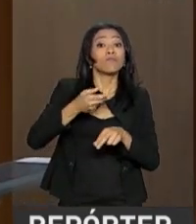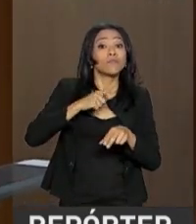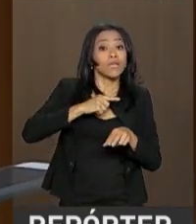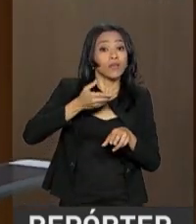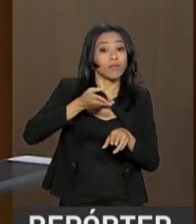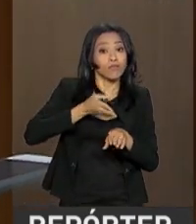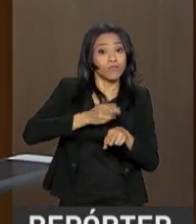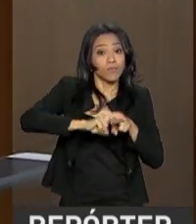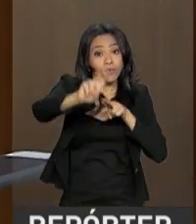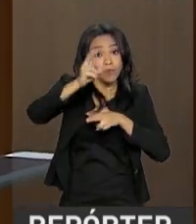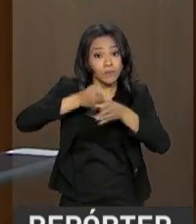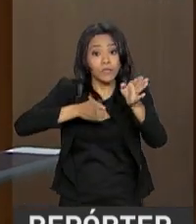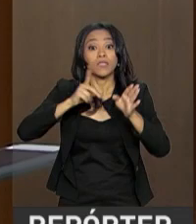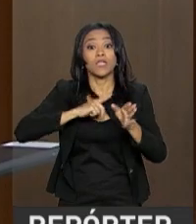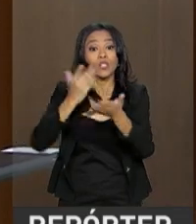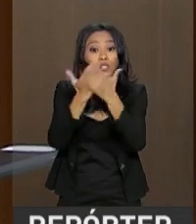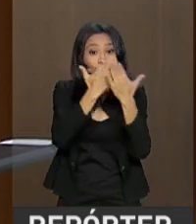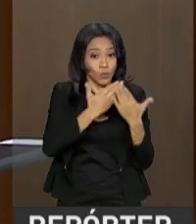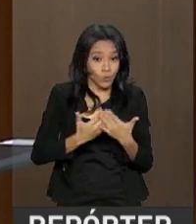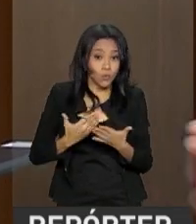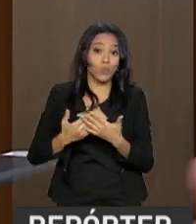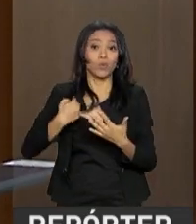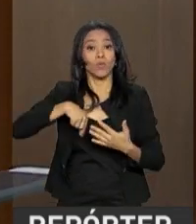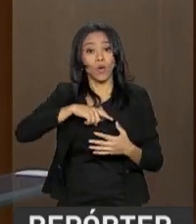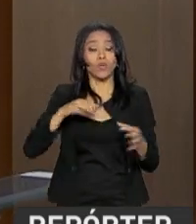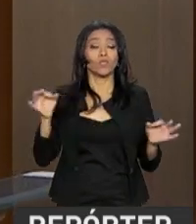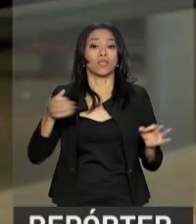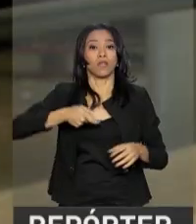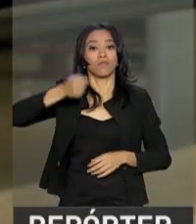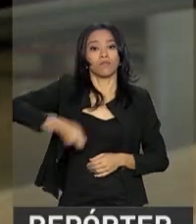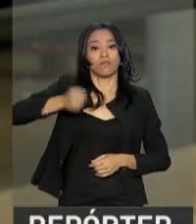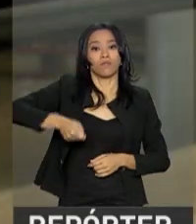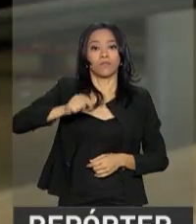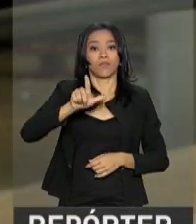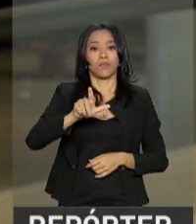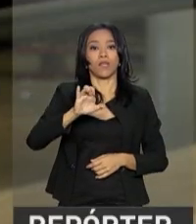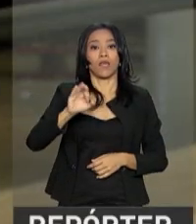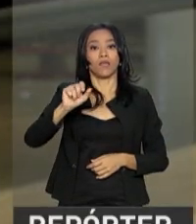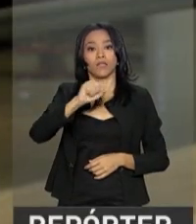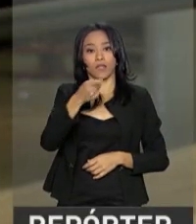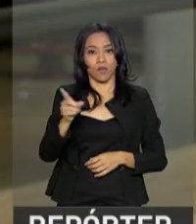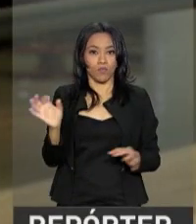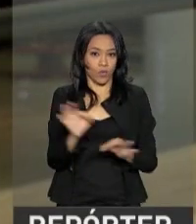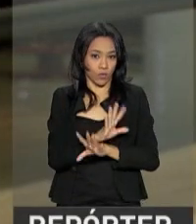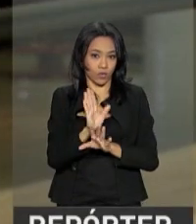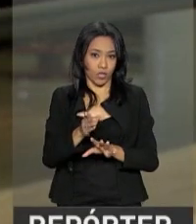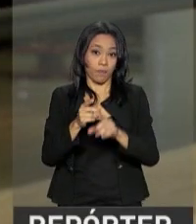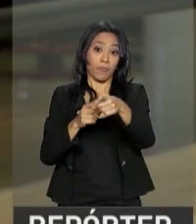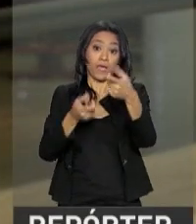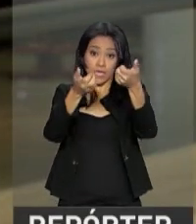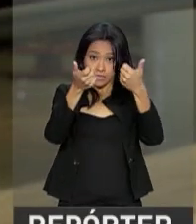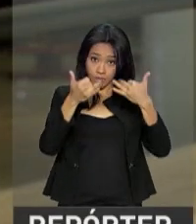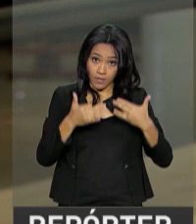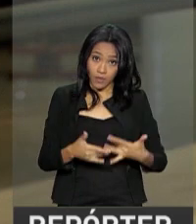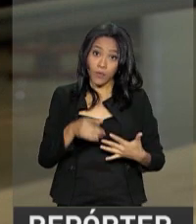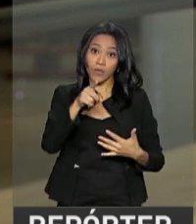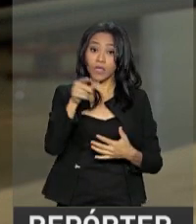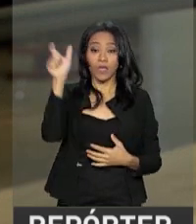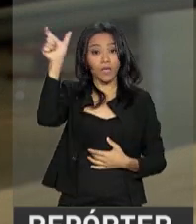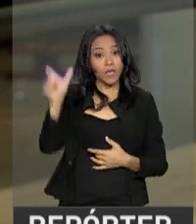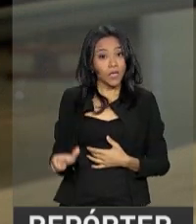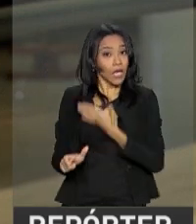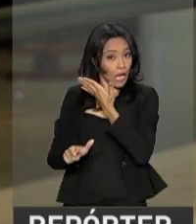estudos prontos nós estamos com leões inclusive para sair o presidente michel temer disse que ronaldo fonseca